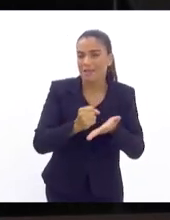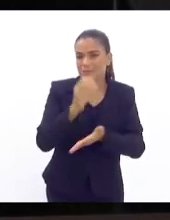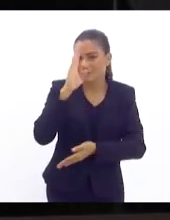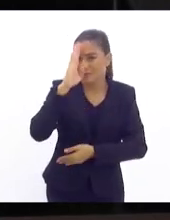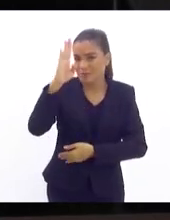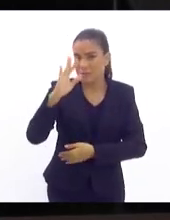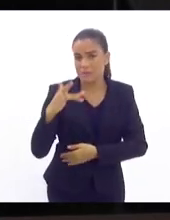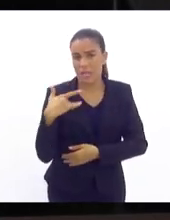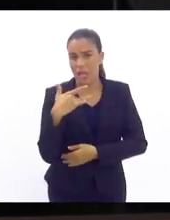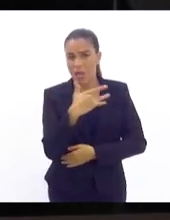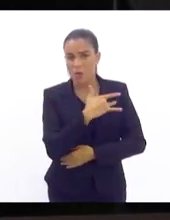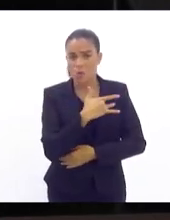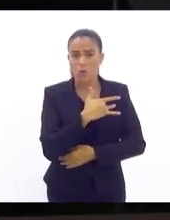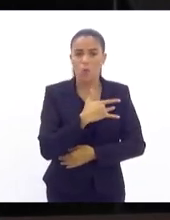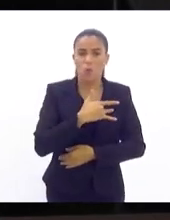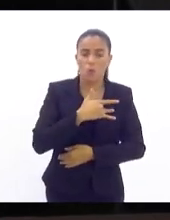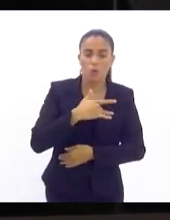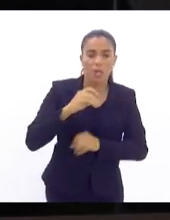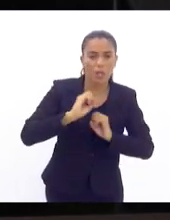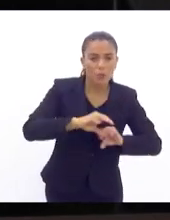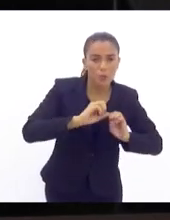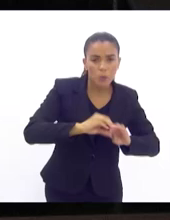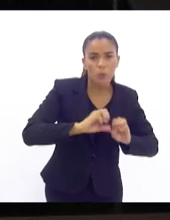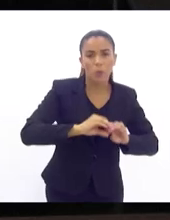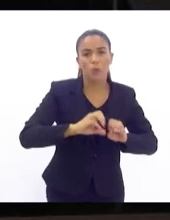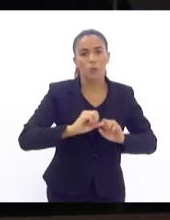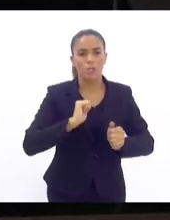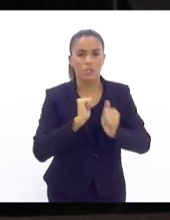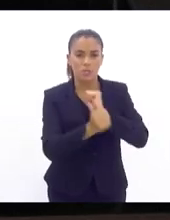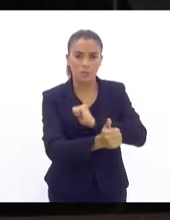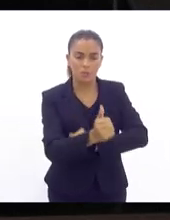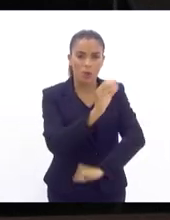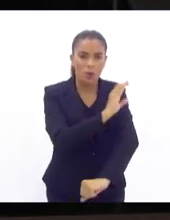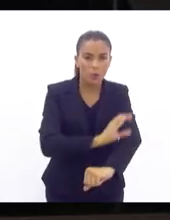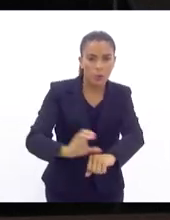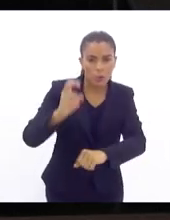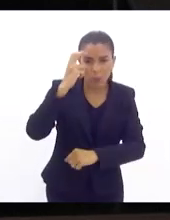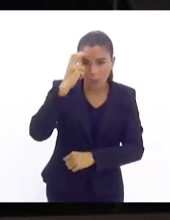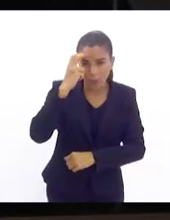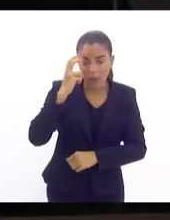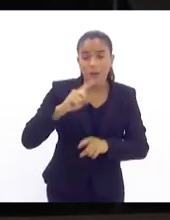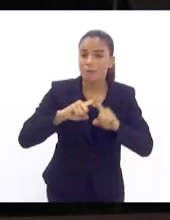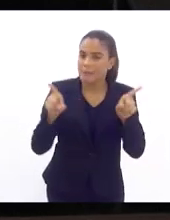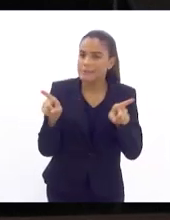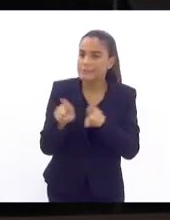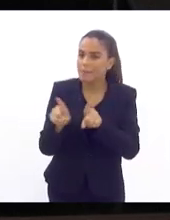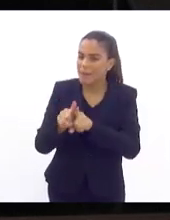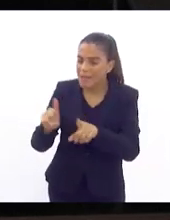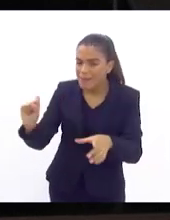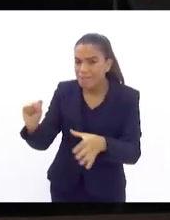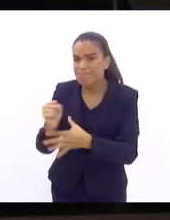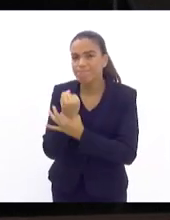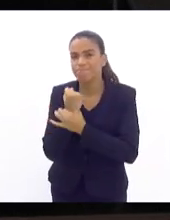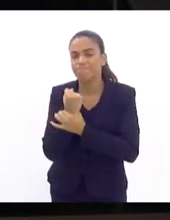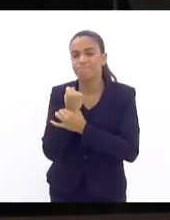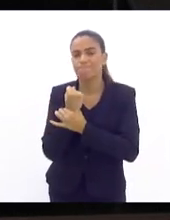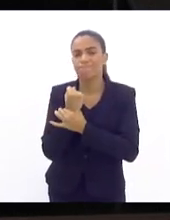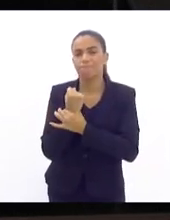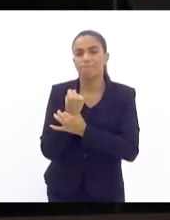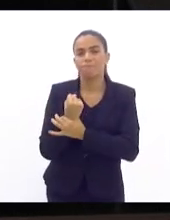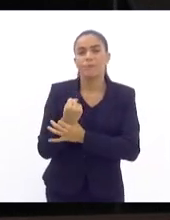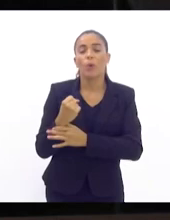como saúde, como educação, esporte, cultura, mas para garantir